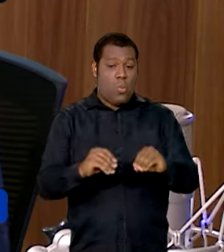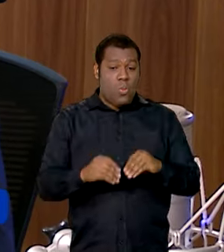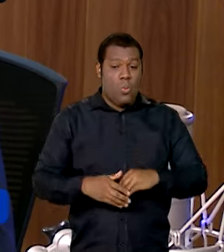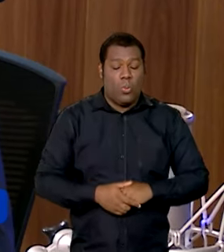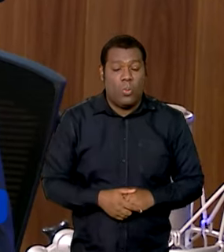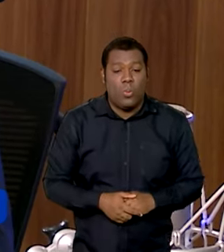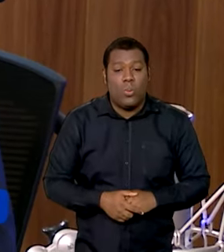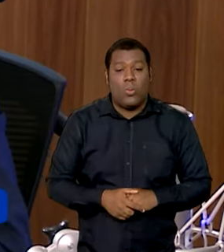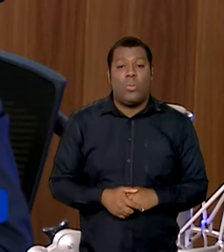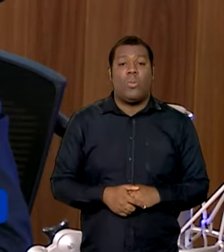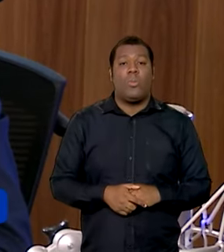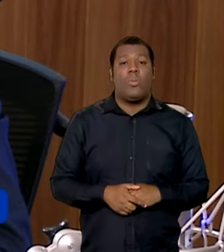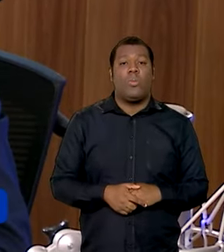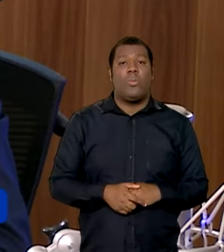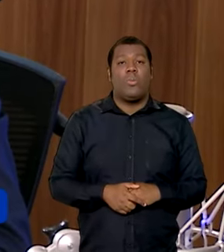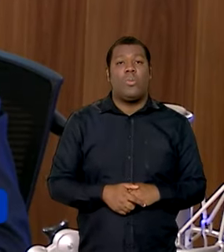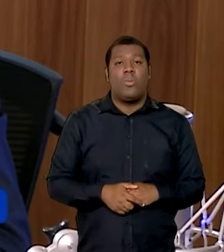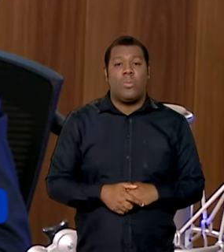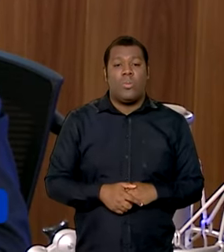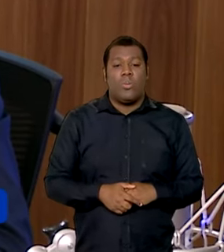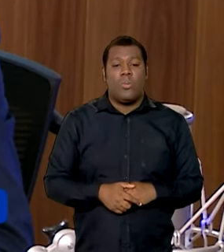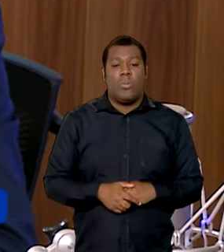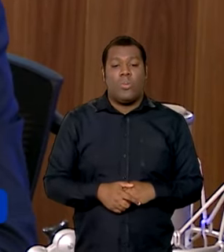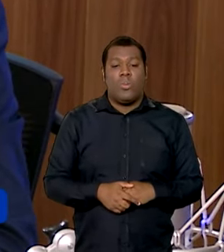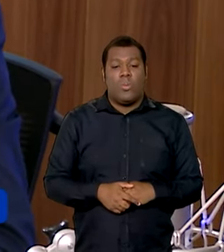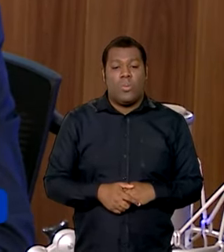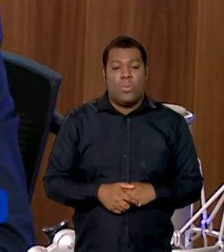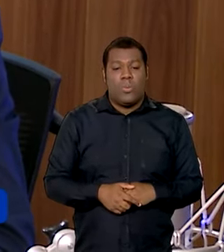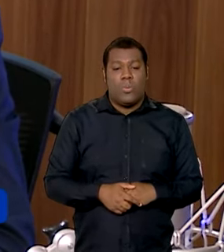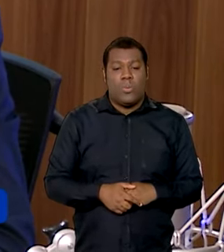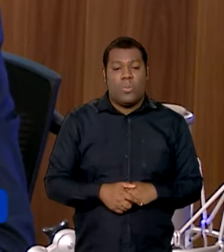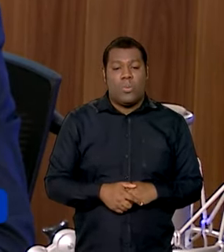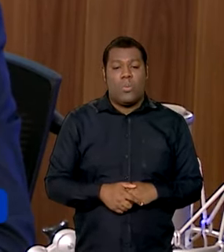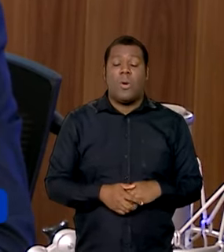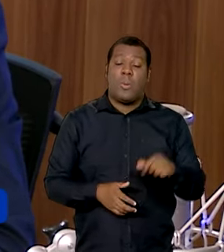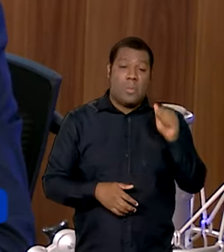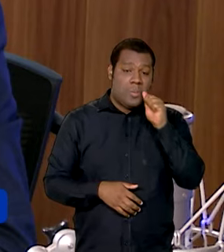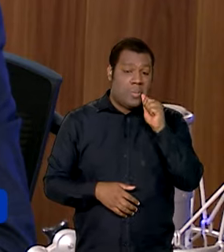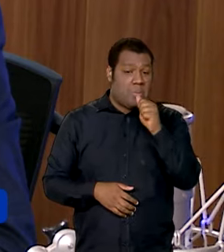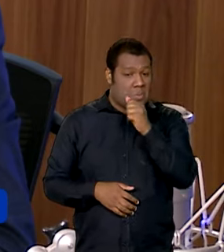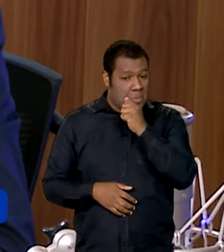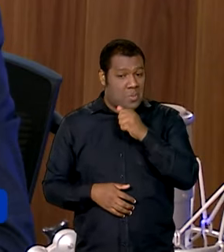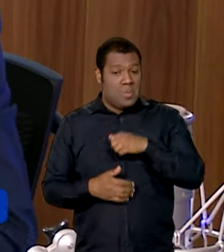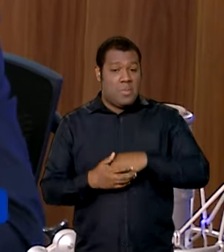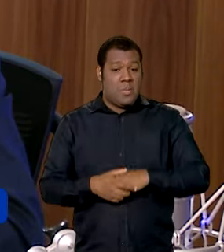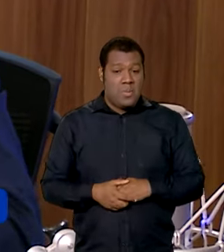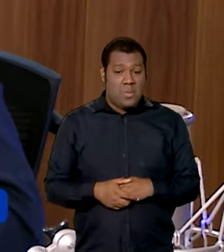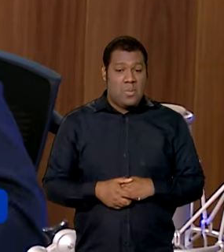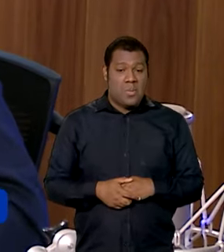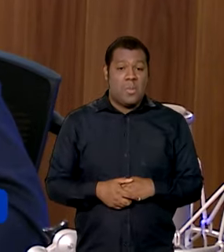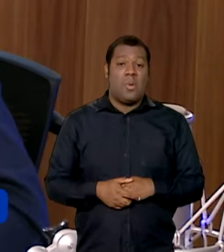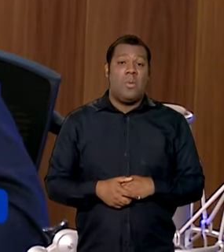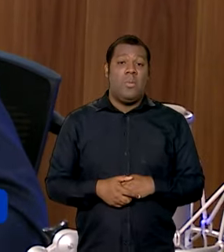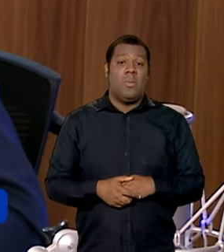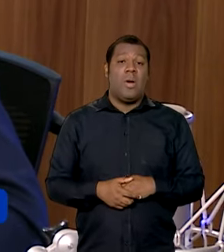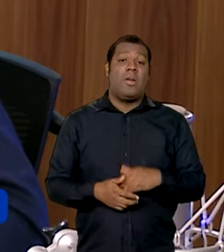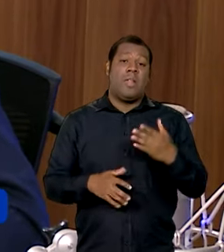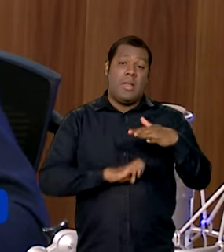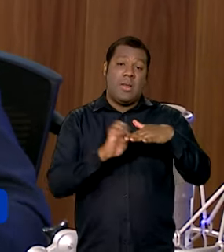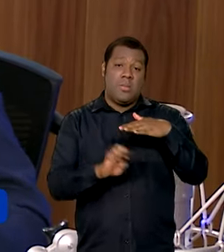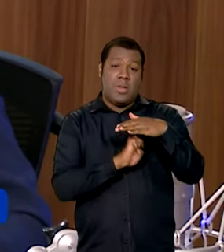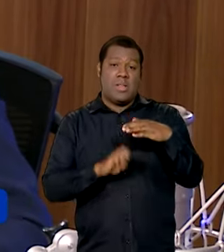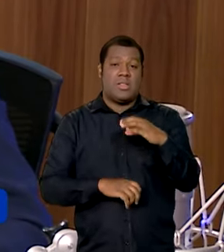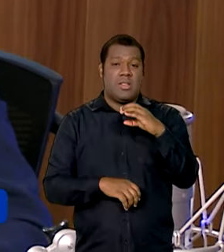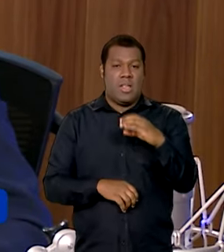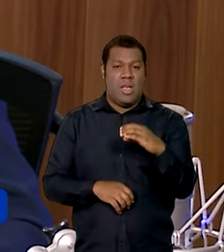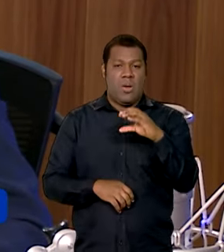acontece na maioria dos outros estados e num vantagem para Amapá porque atua codevasf por exemplo a cevas no Pará atua